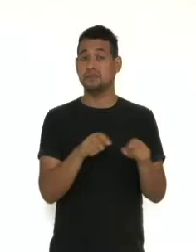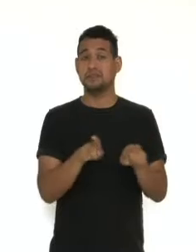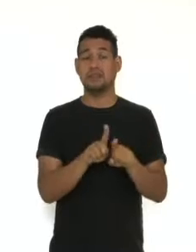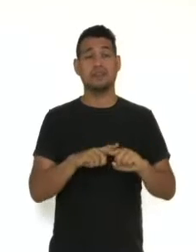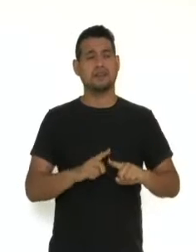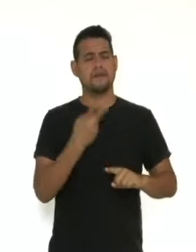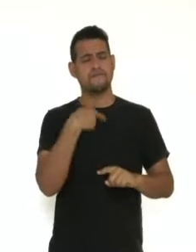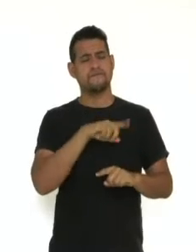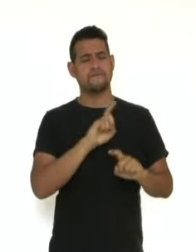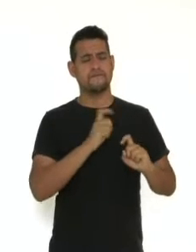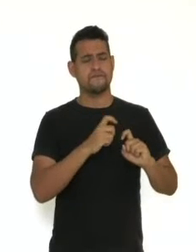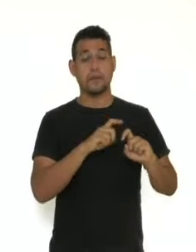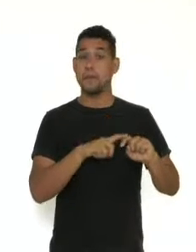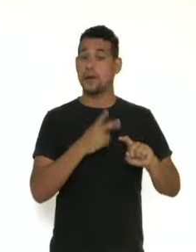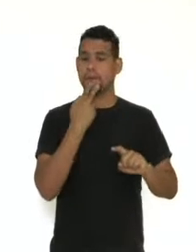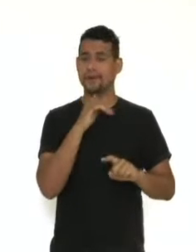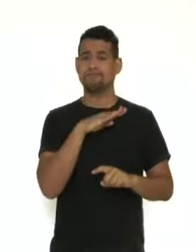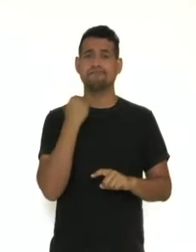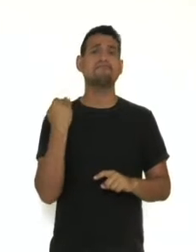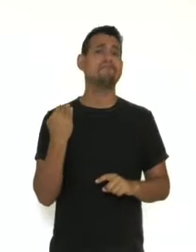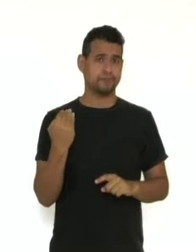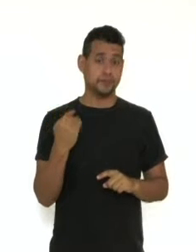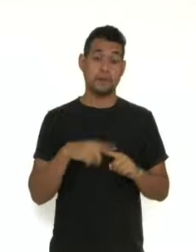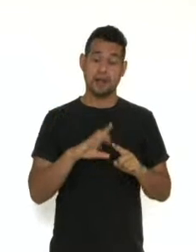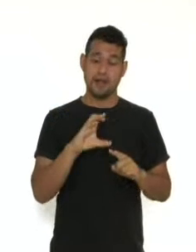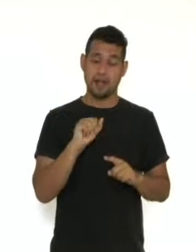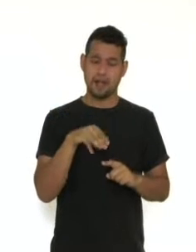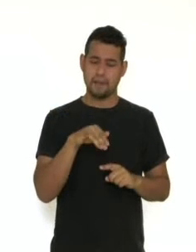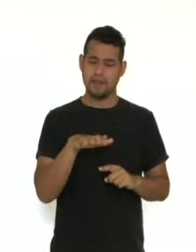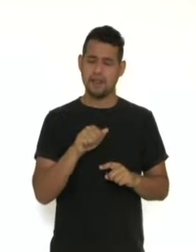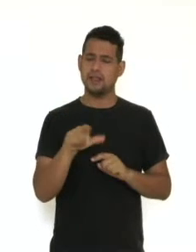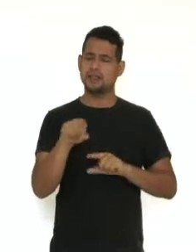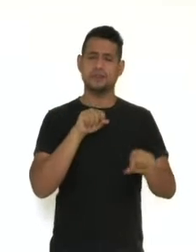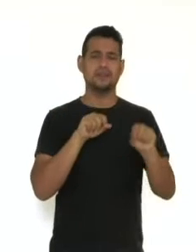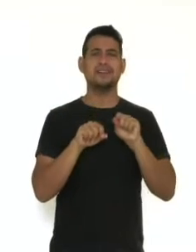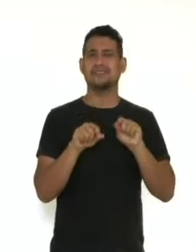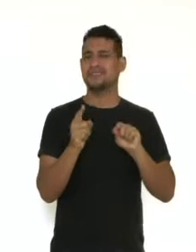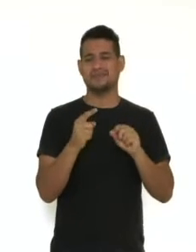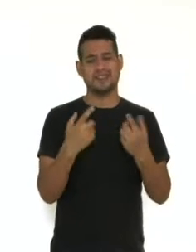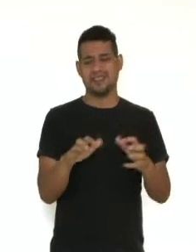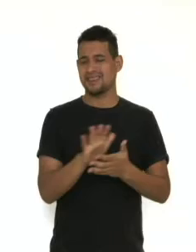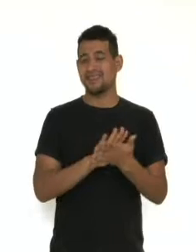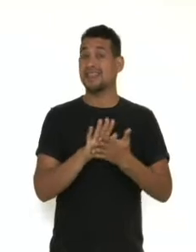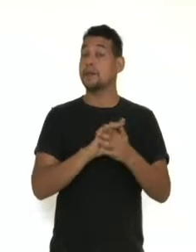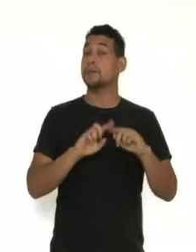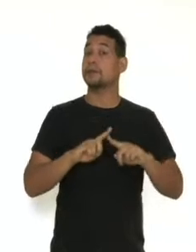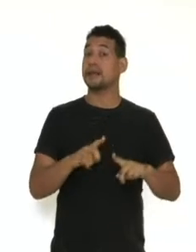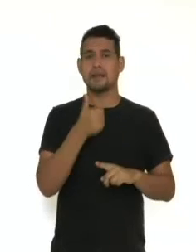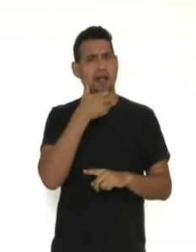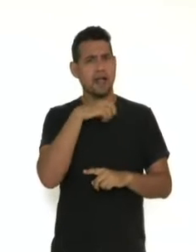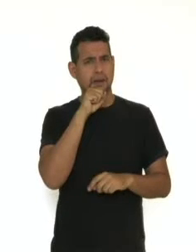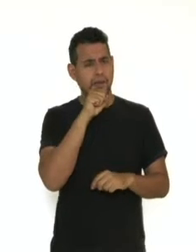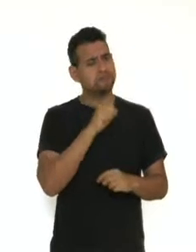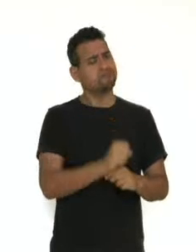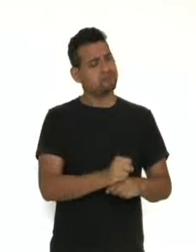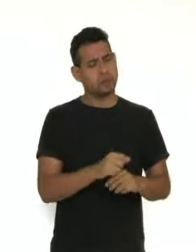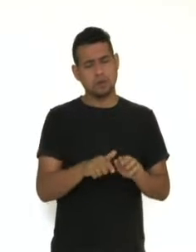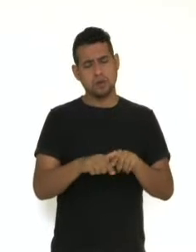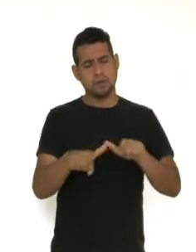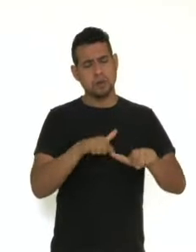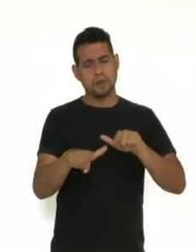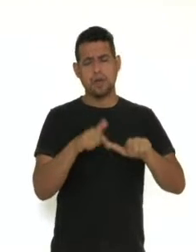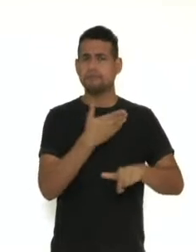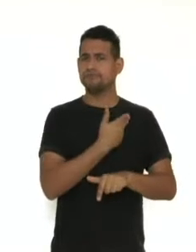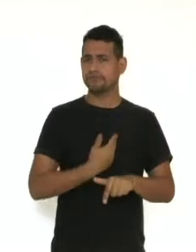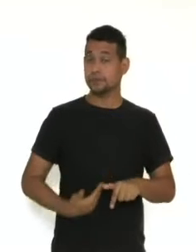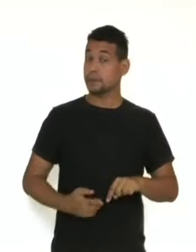vê-lo médico, mas o pai morreu e Camila preferiu não ser nada, até que a mãe lhe arranjou um emprego público.